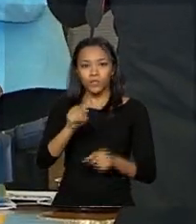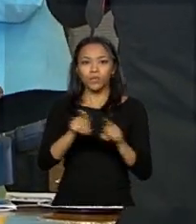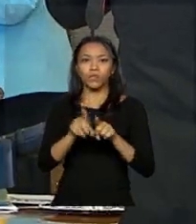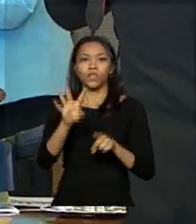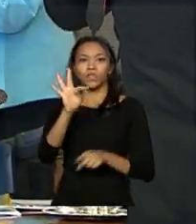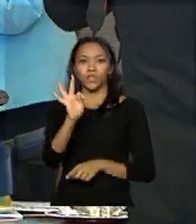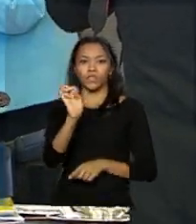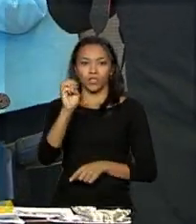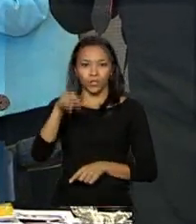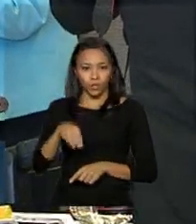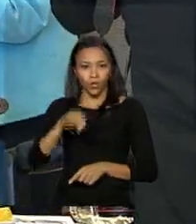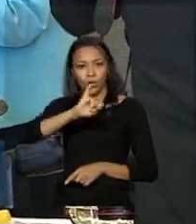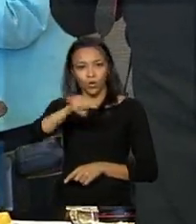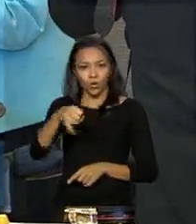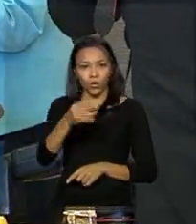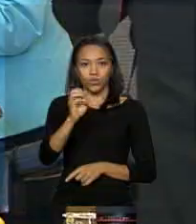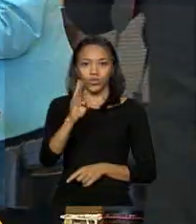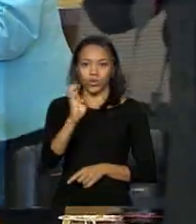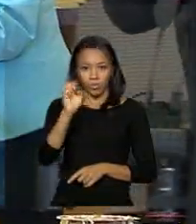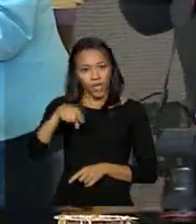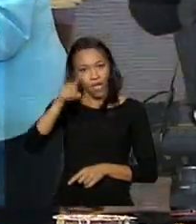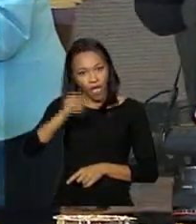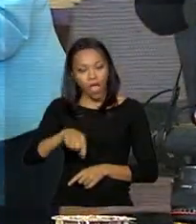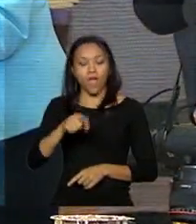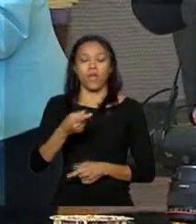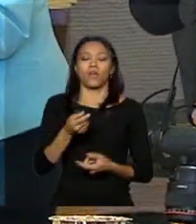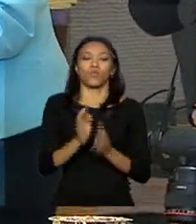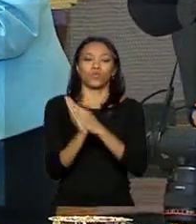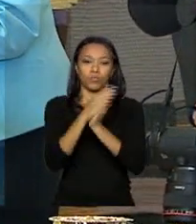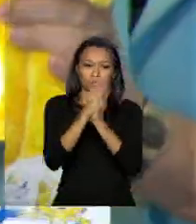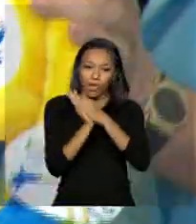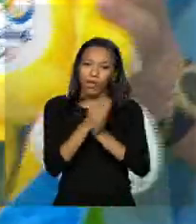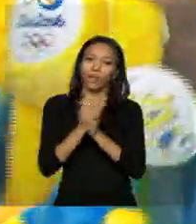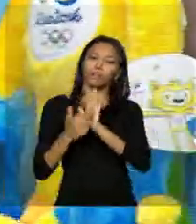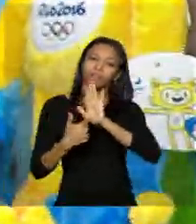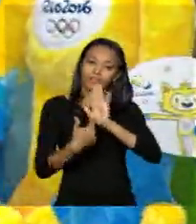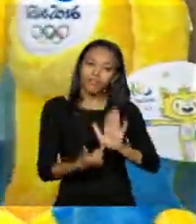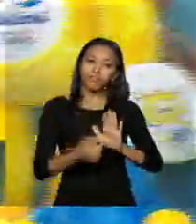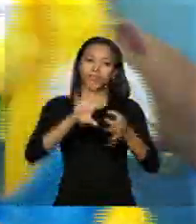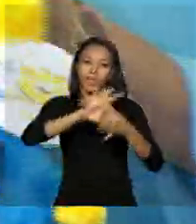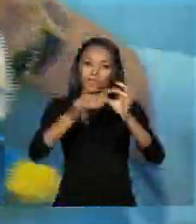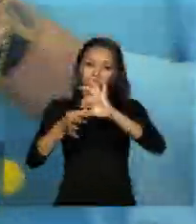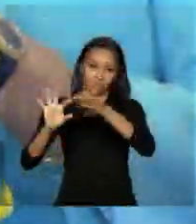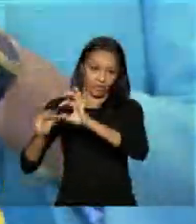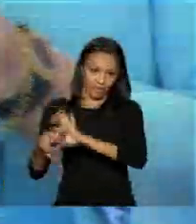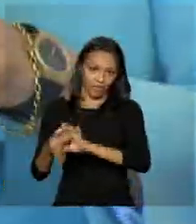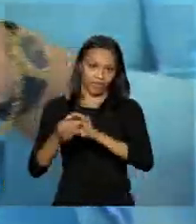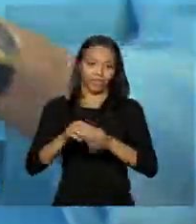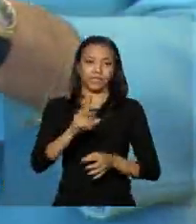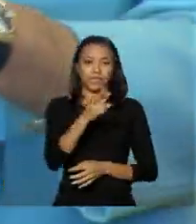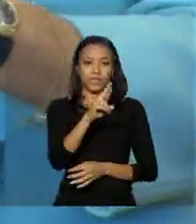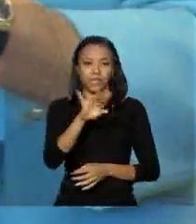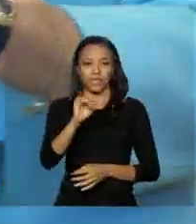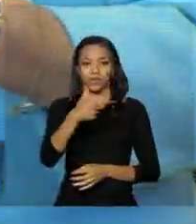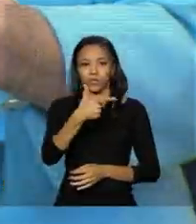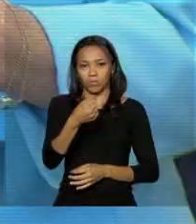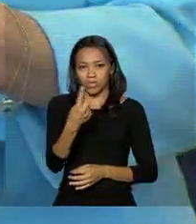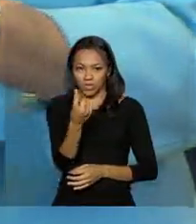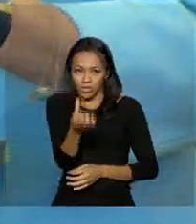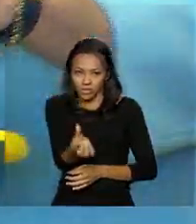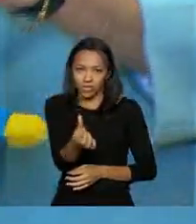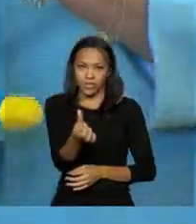artistas brasileiros e são os bonecos da Olimpíada. Rio 2016.